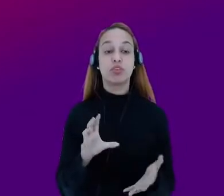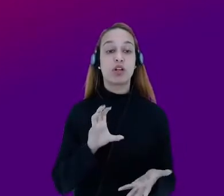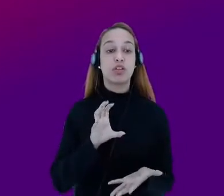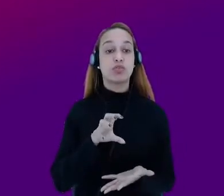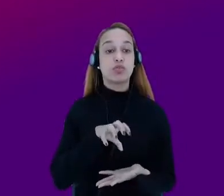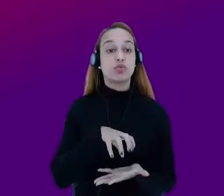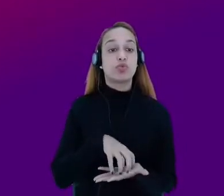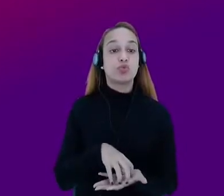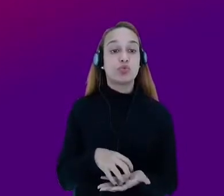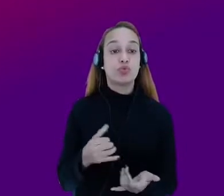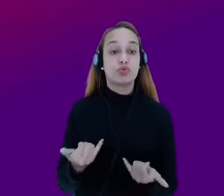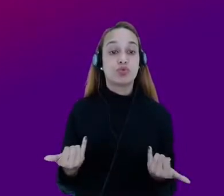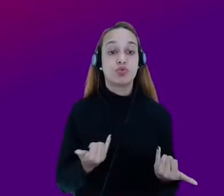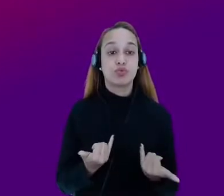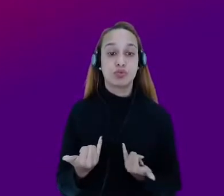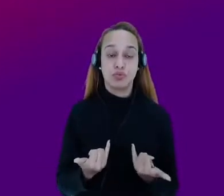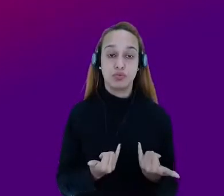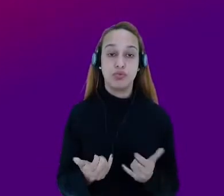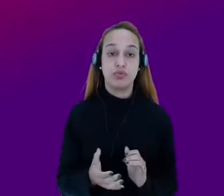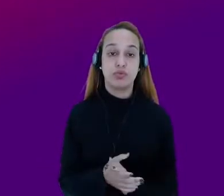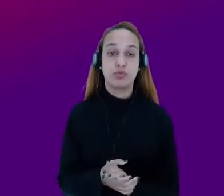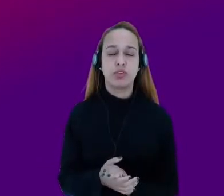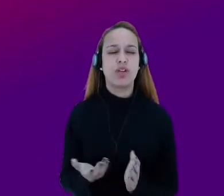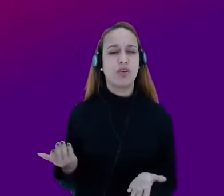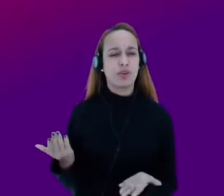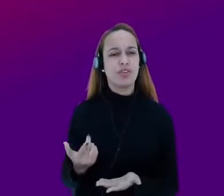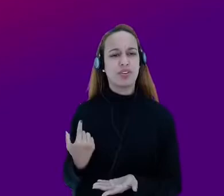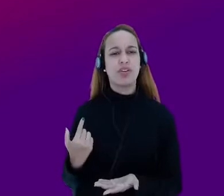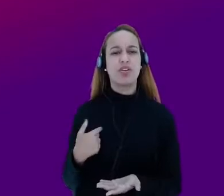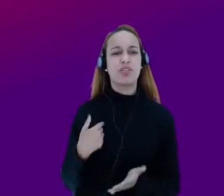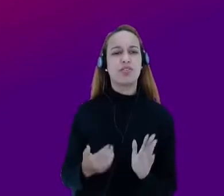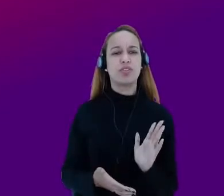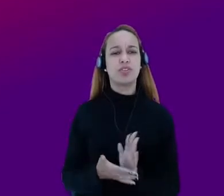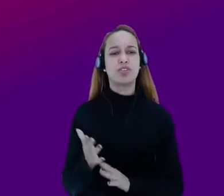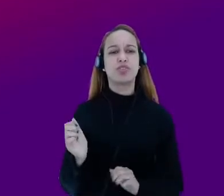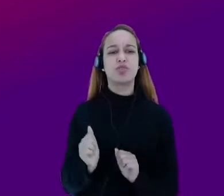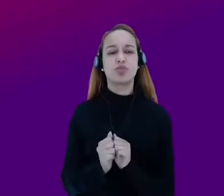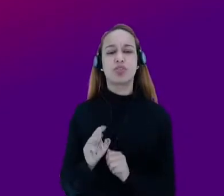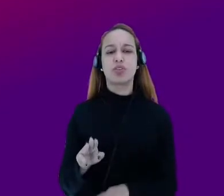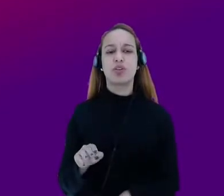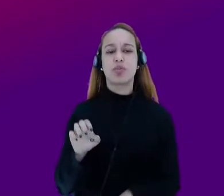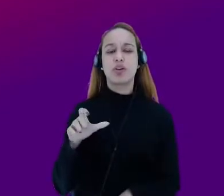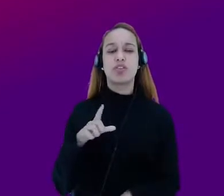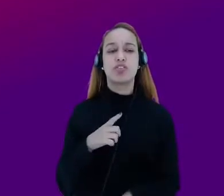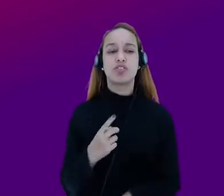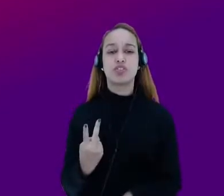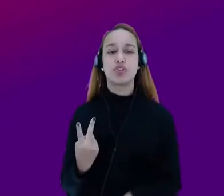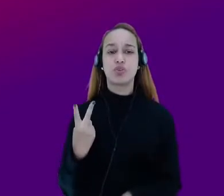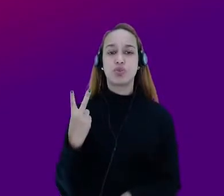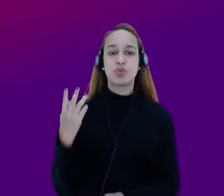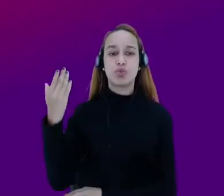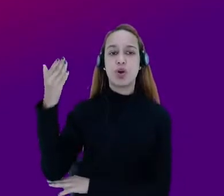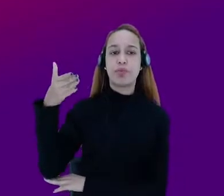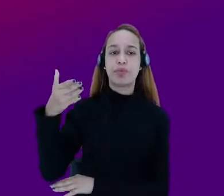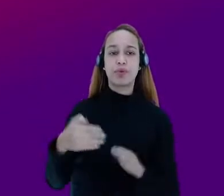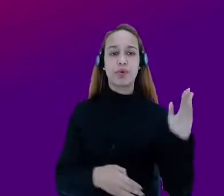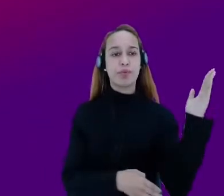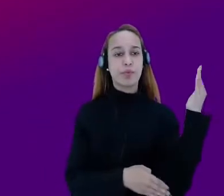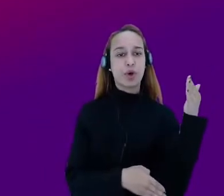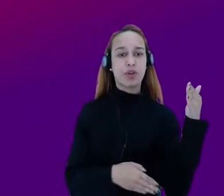informações para esse cliente. Esses dias mesmo eu fui viajar com a minha mãe, tinham 2 pousadas na mesma praia, um do lado da outra. Uma